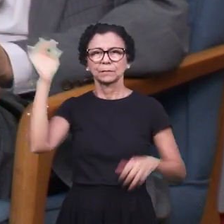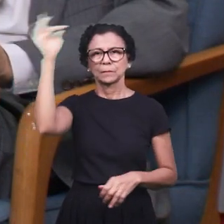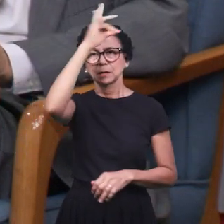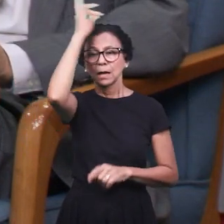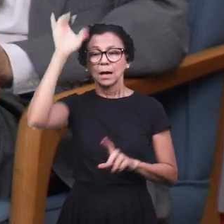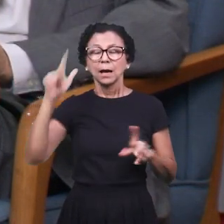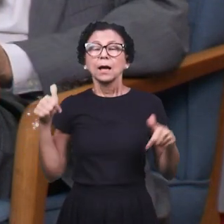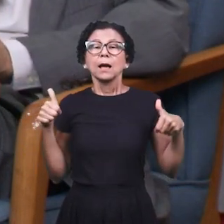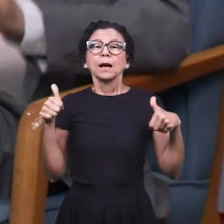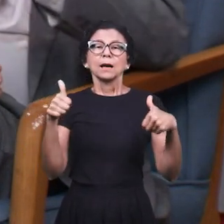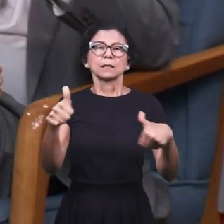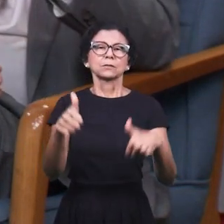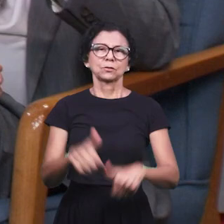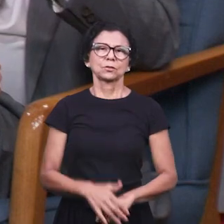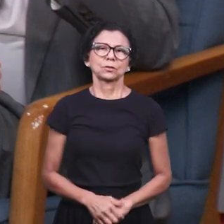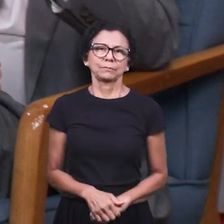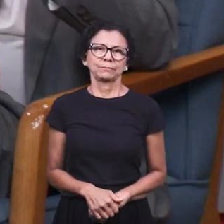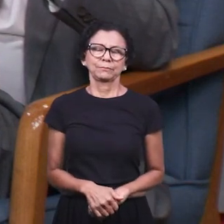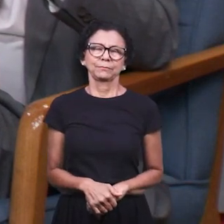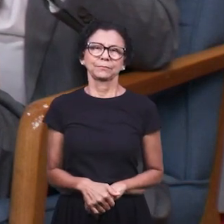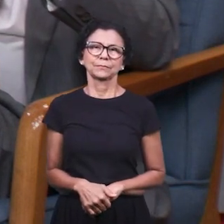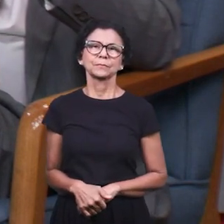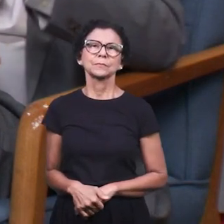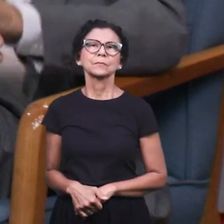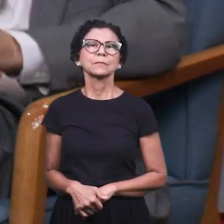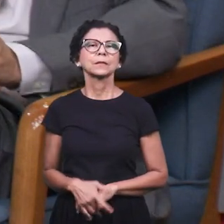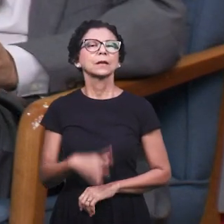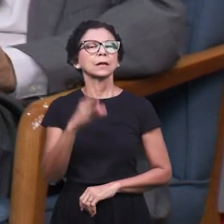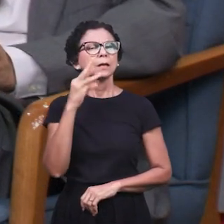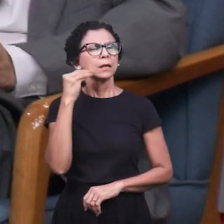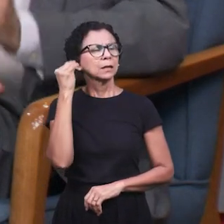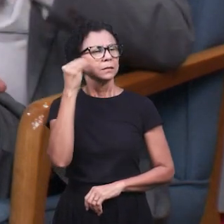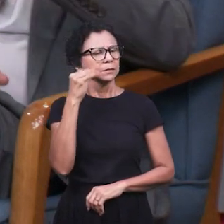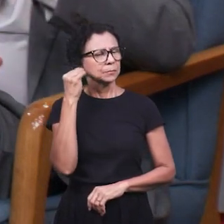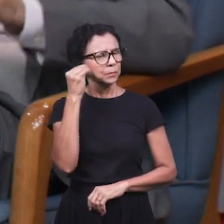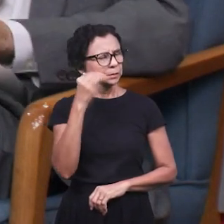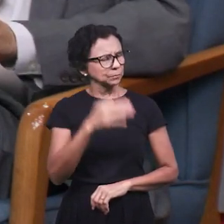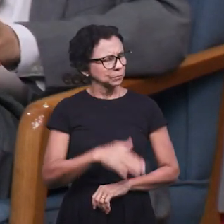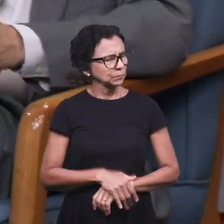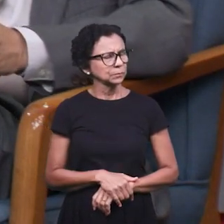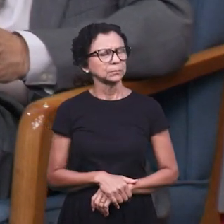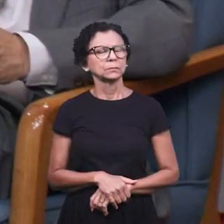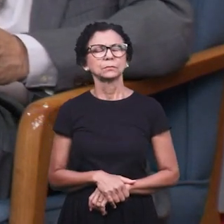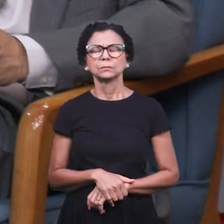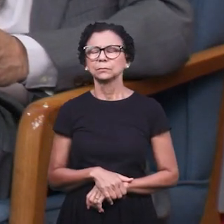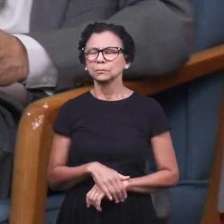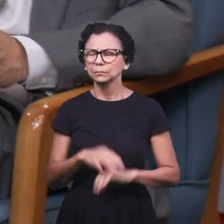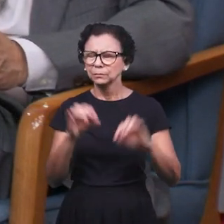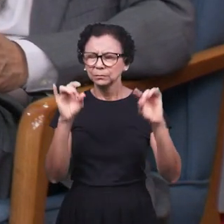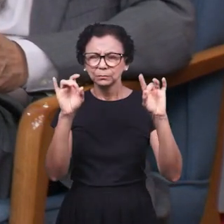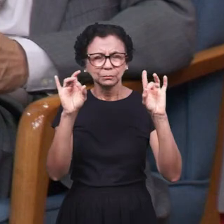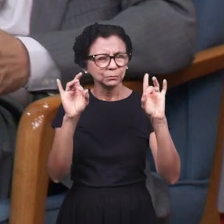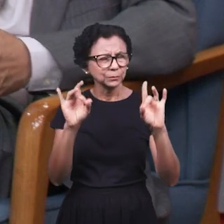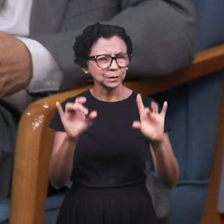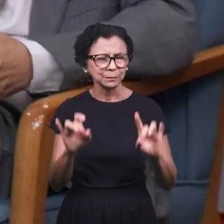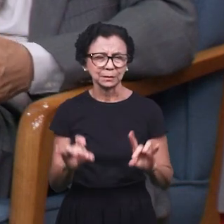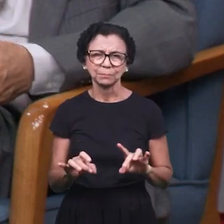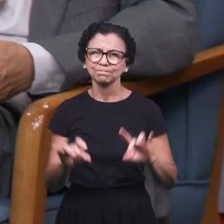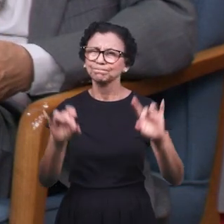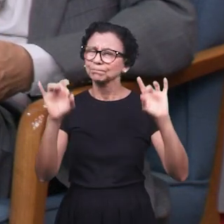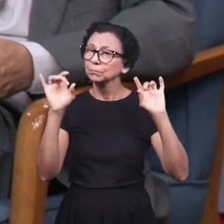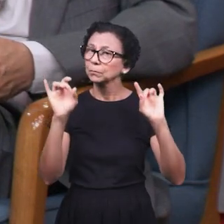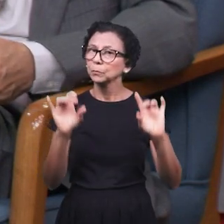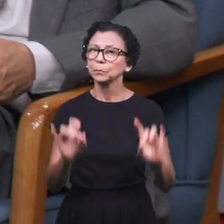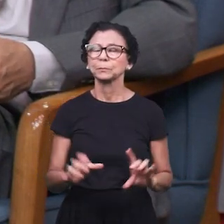Santo. Essa é uma experiência muito, mas muito especial